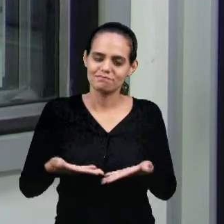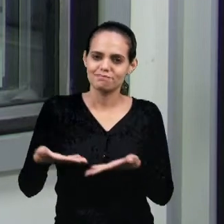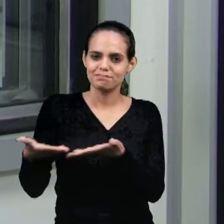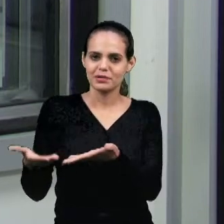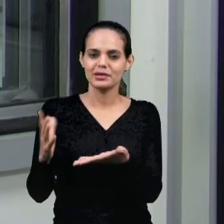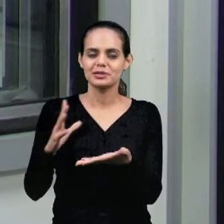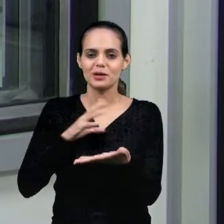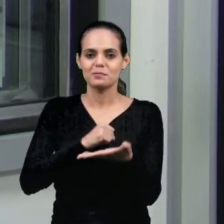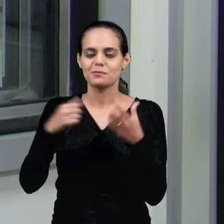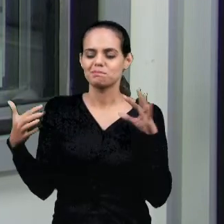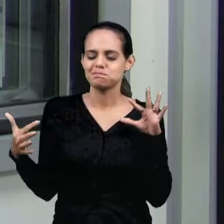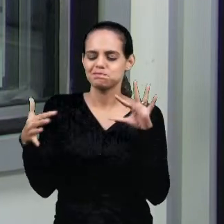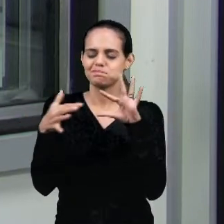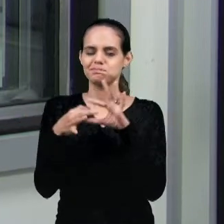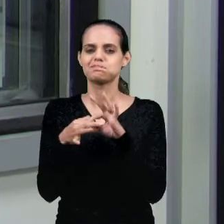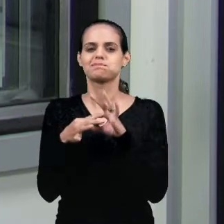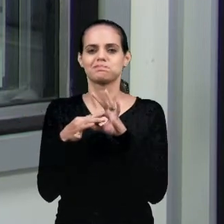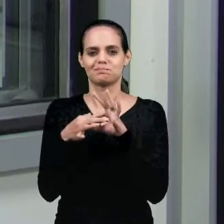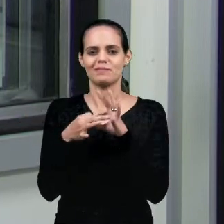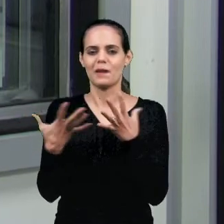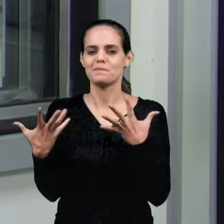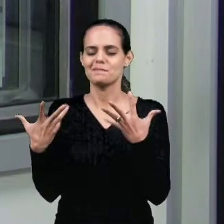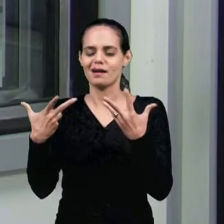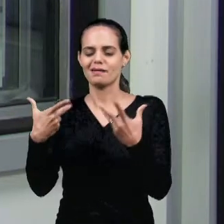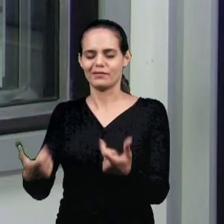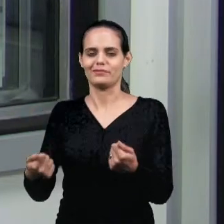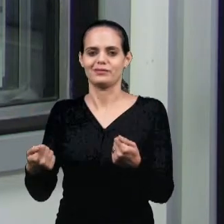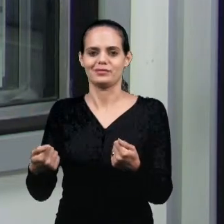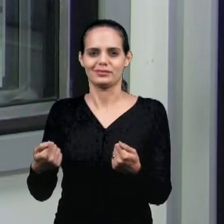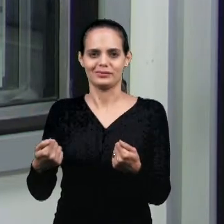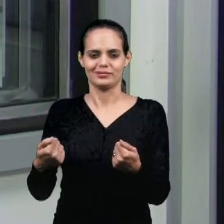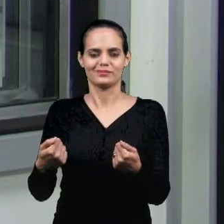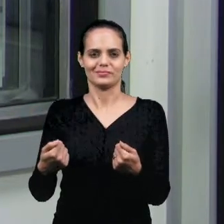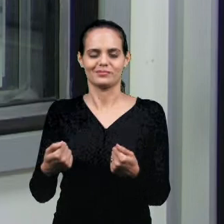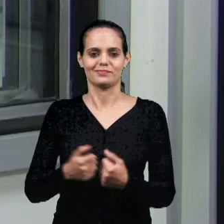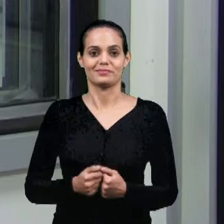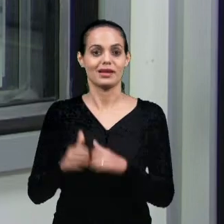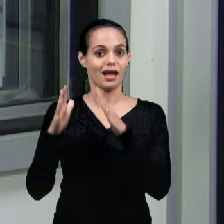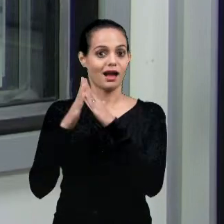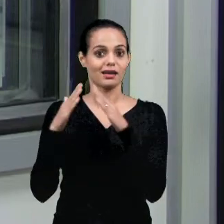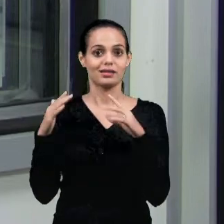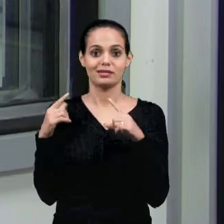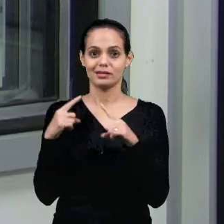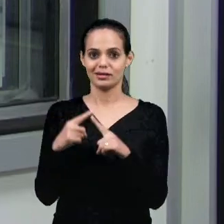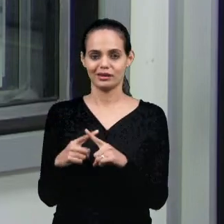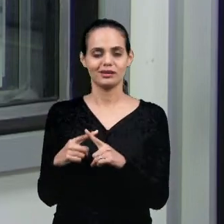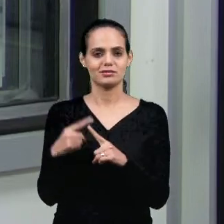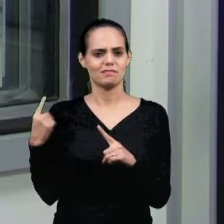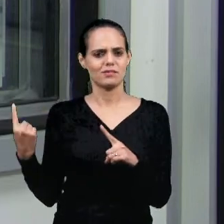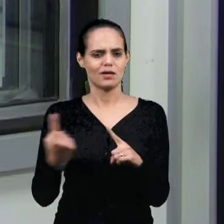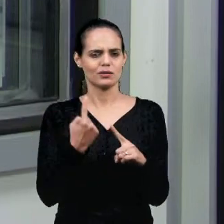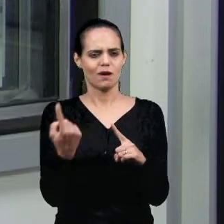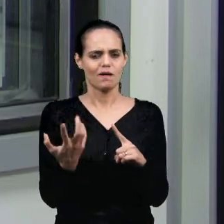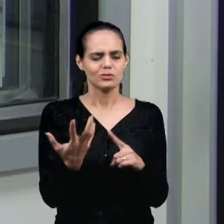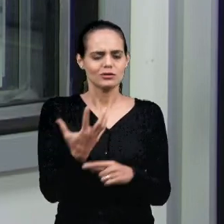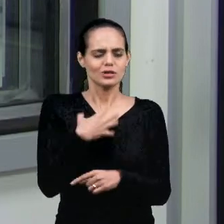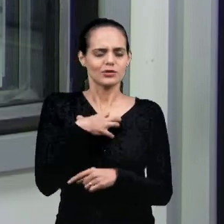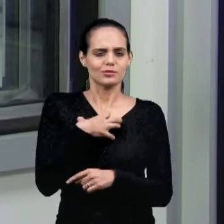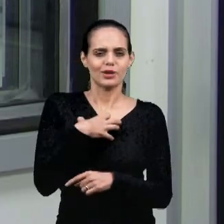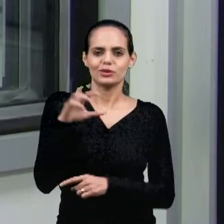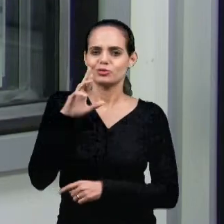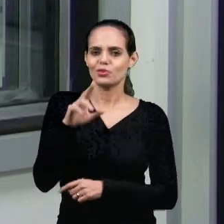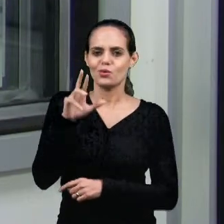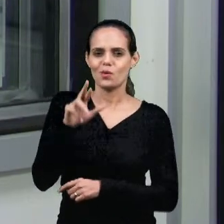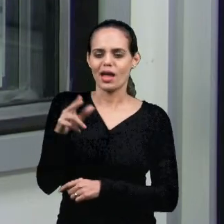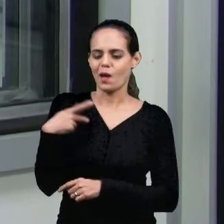une, é algo muito maravilhoso. E a igreja, para nós, não é o que o pastor é,